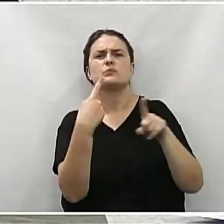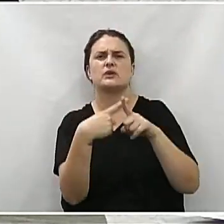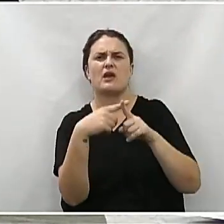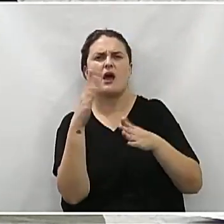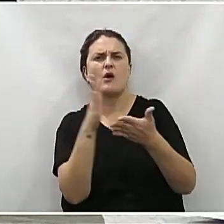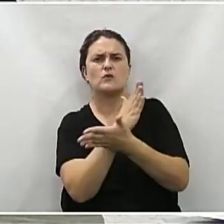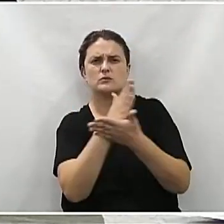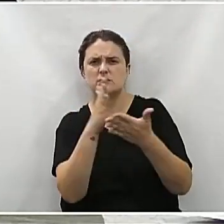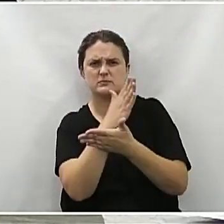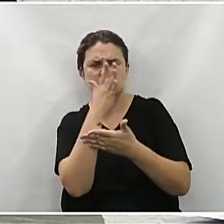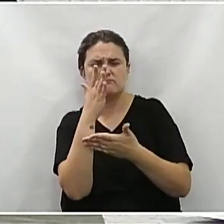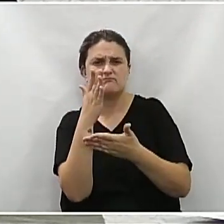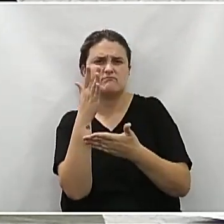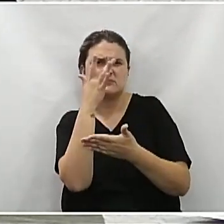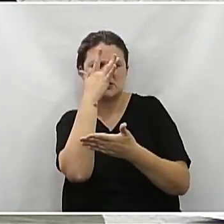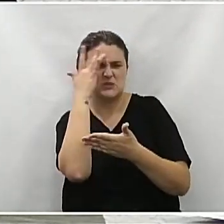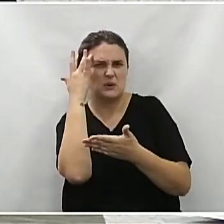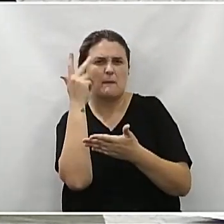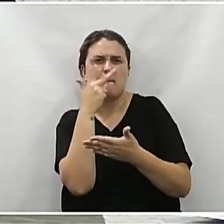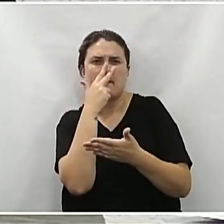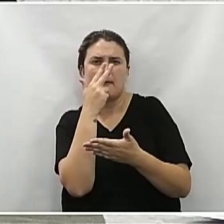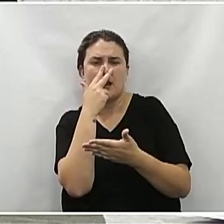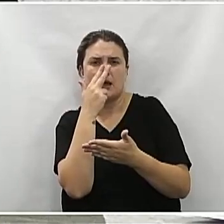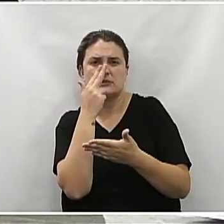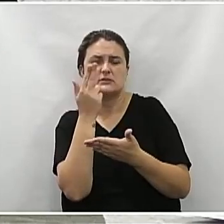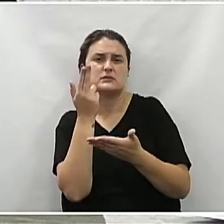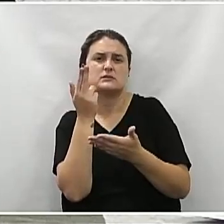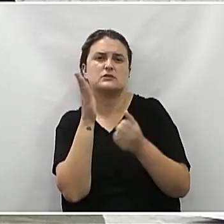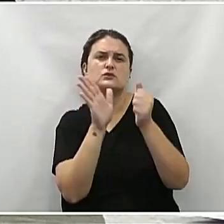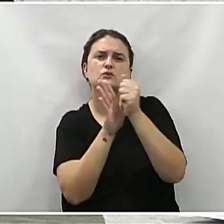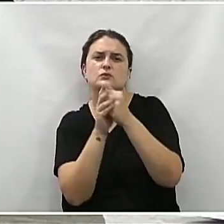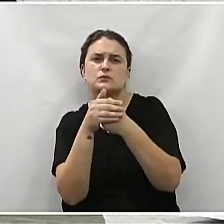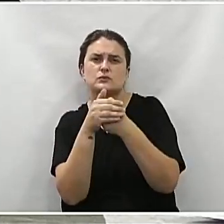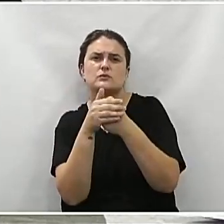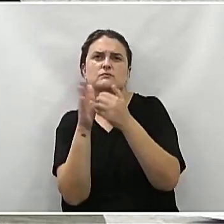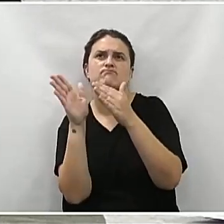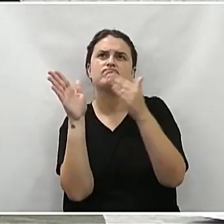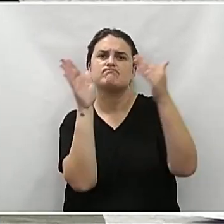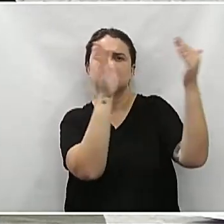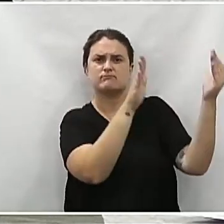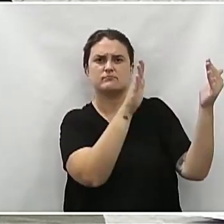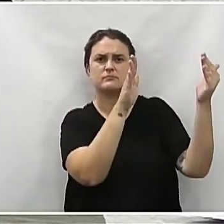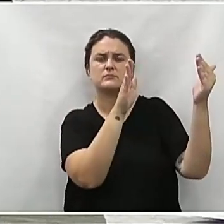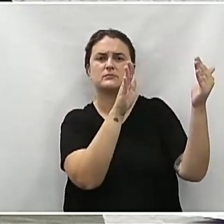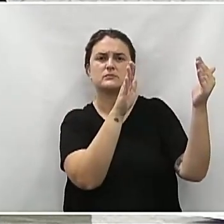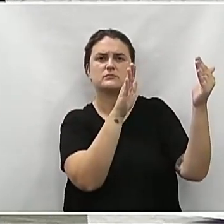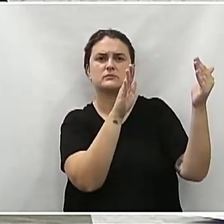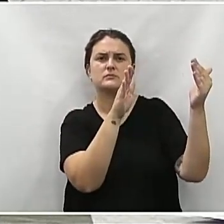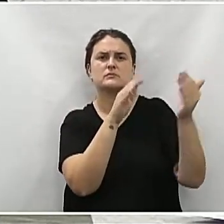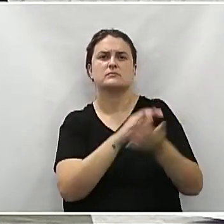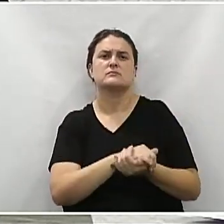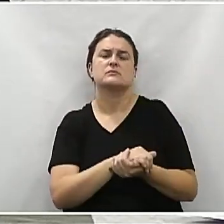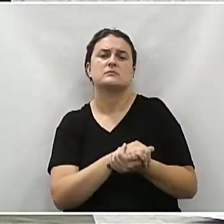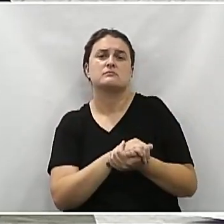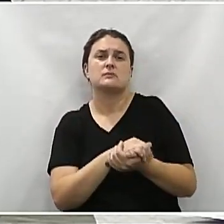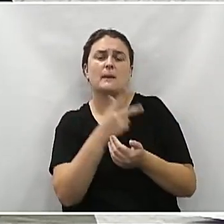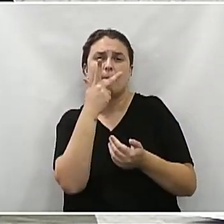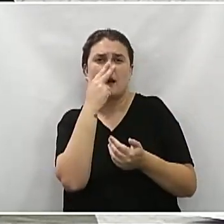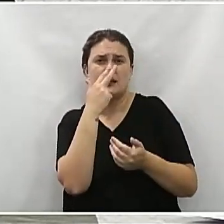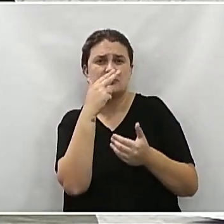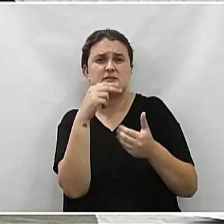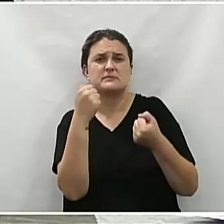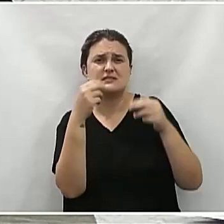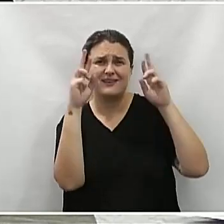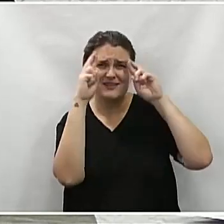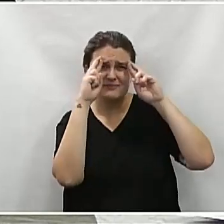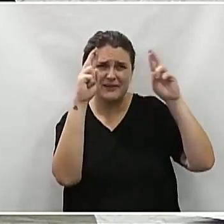alguns comerciantes que algumas placas estão cobrindo dos estabelecimentos ao lado, ou de um lado ou do outro. Então, tem que